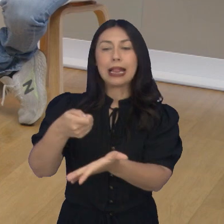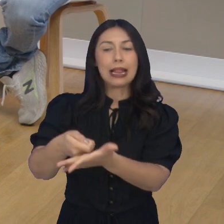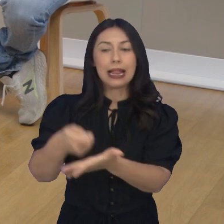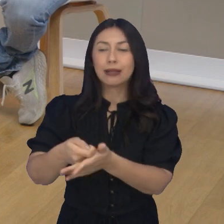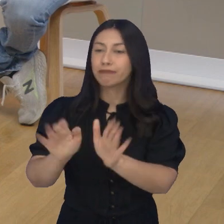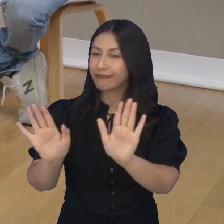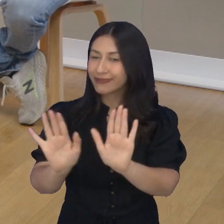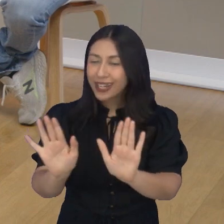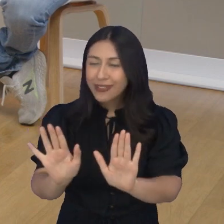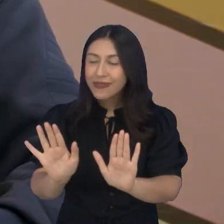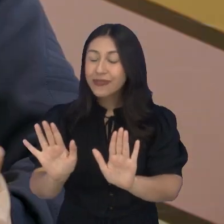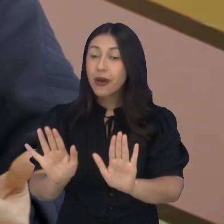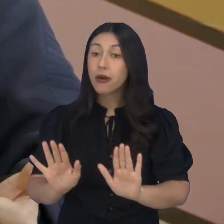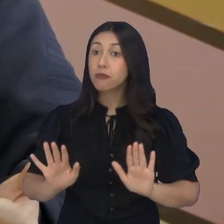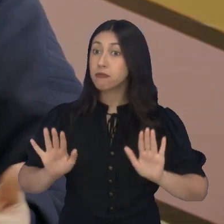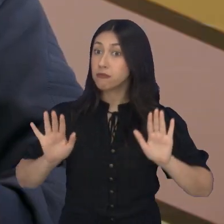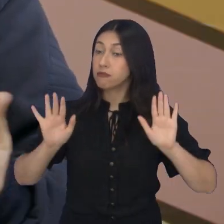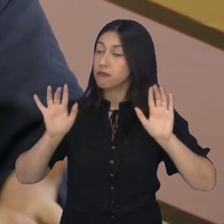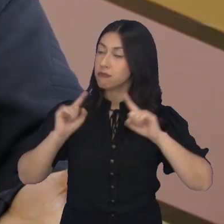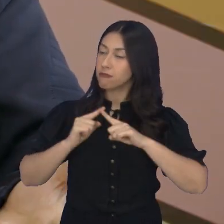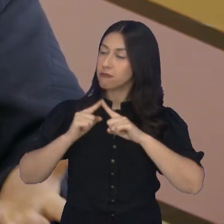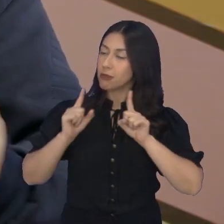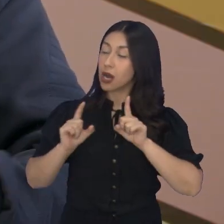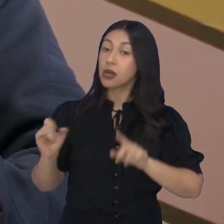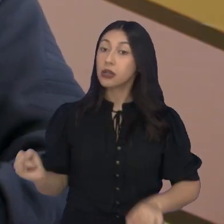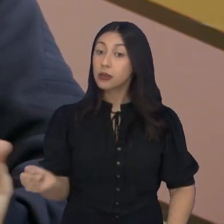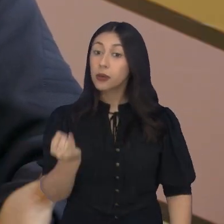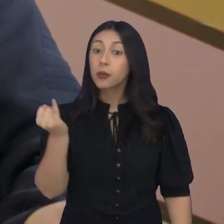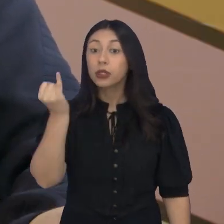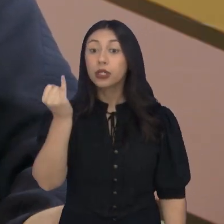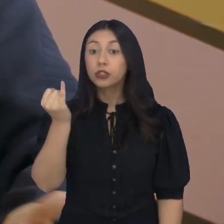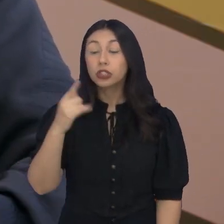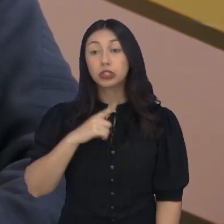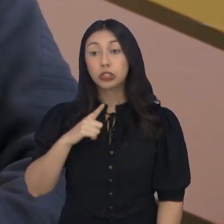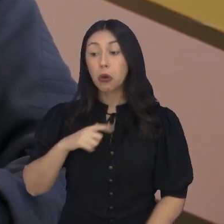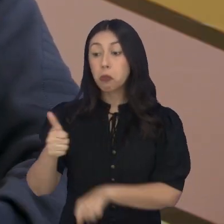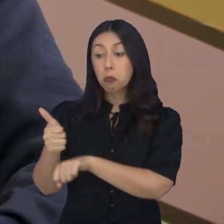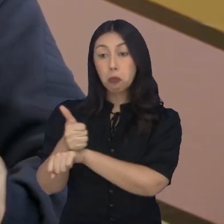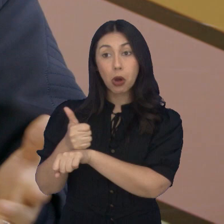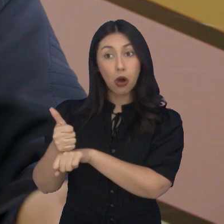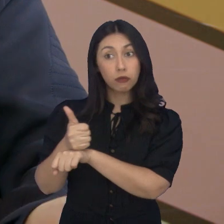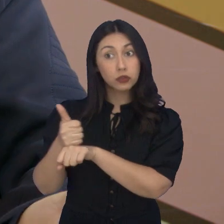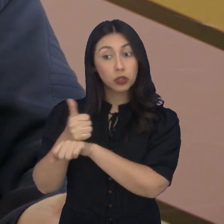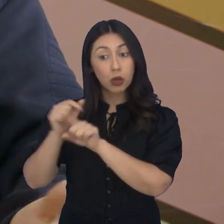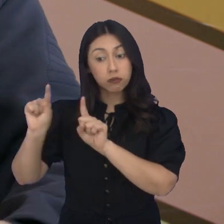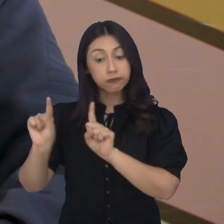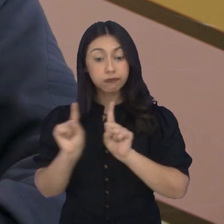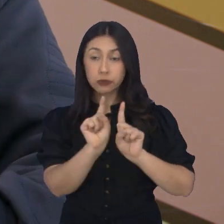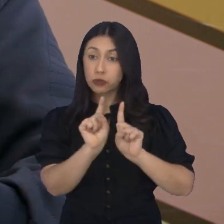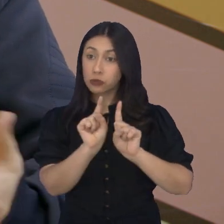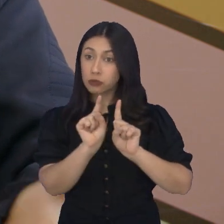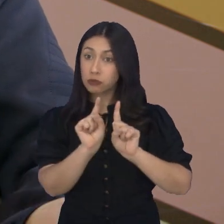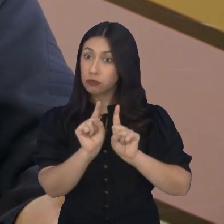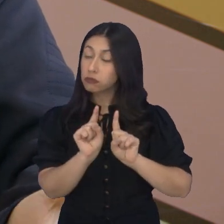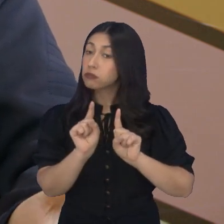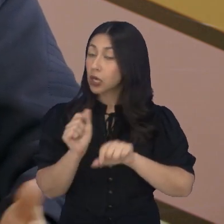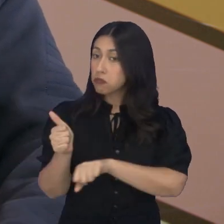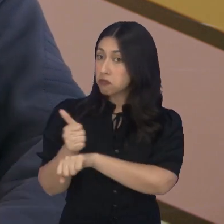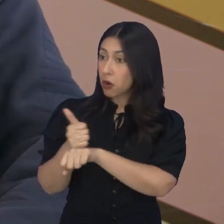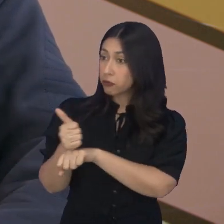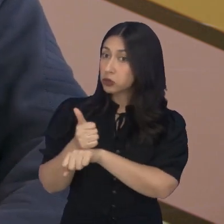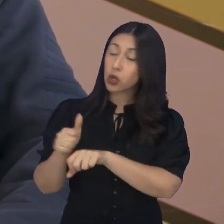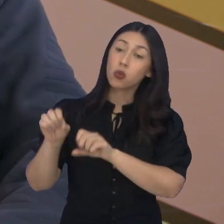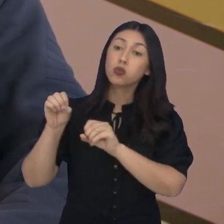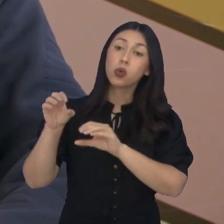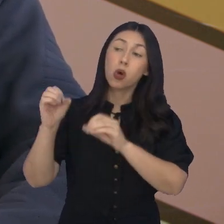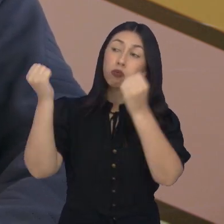cometendo erro. É importante, se possível, de ter alguém para acompanhar você nessa jornada, né? Um educador físico, de